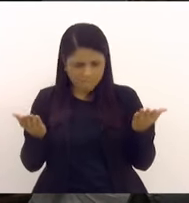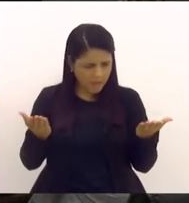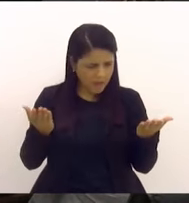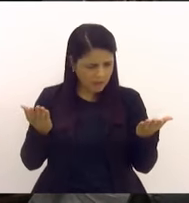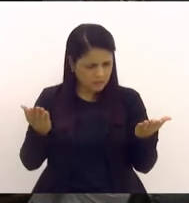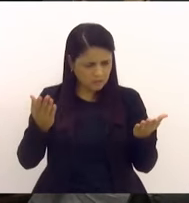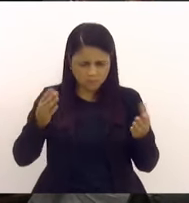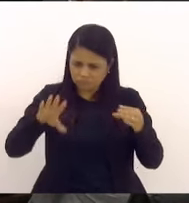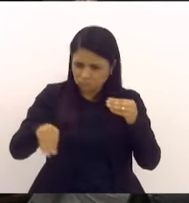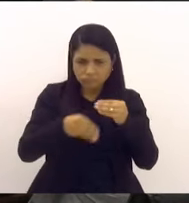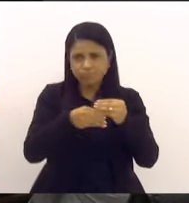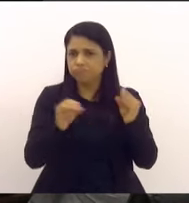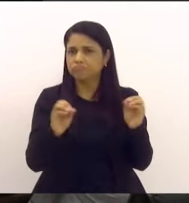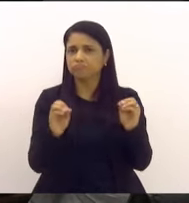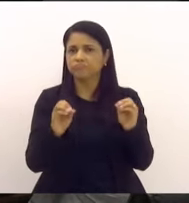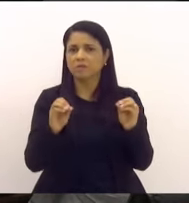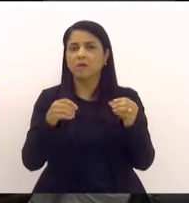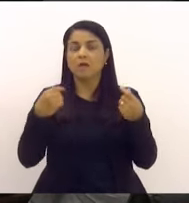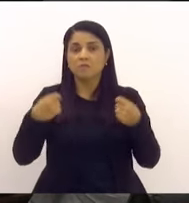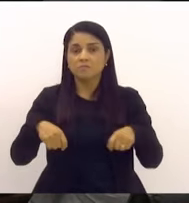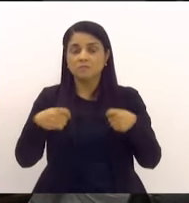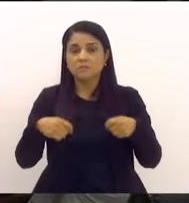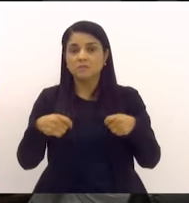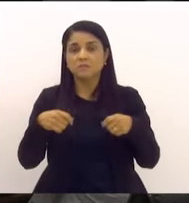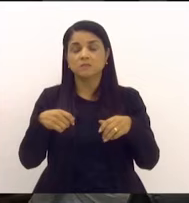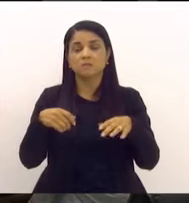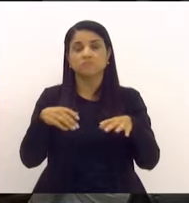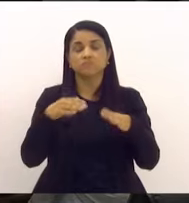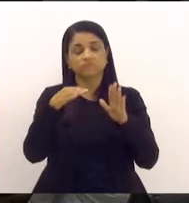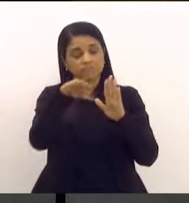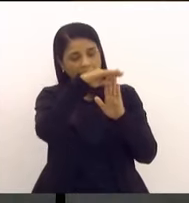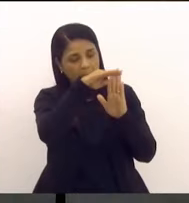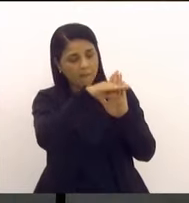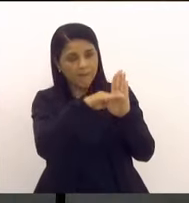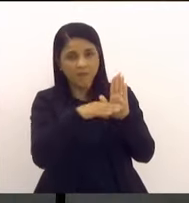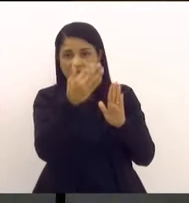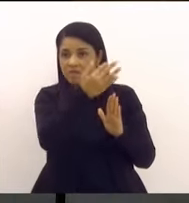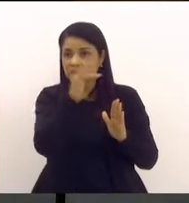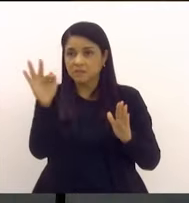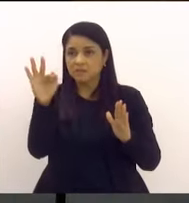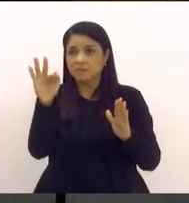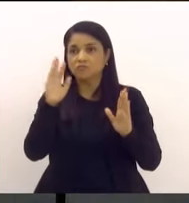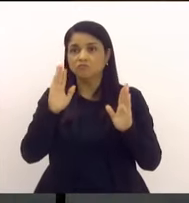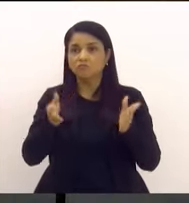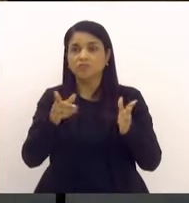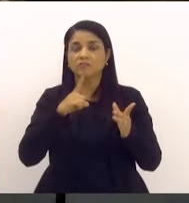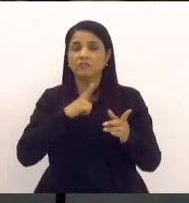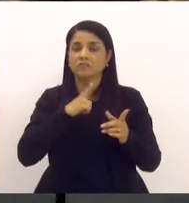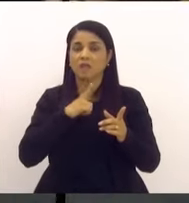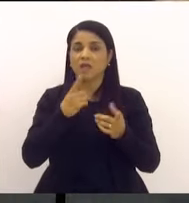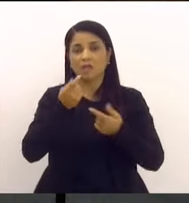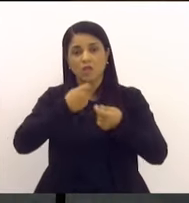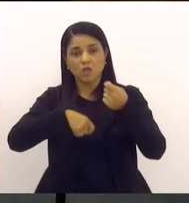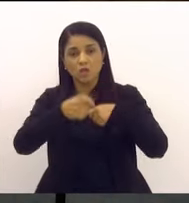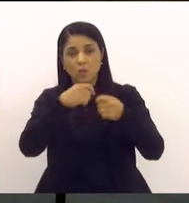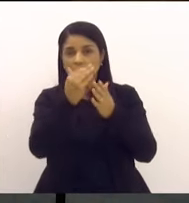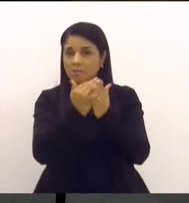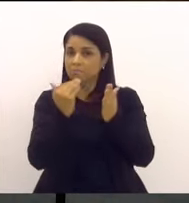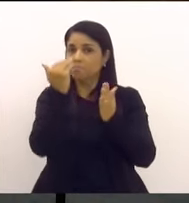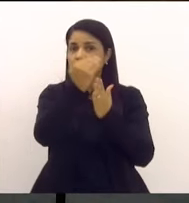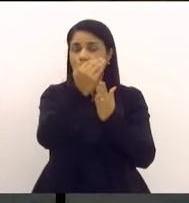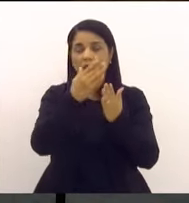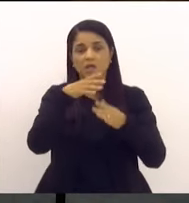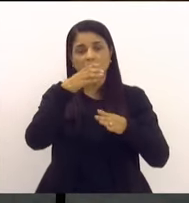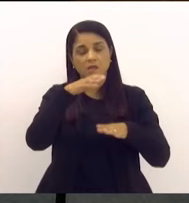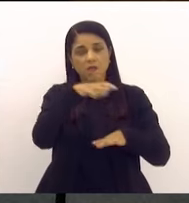uma aglutinação, exatamente, de estados da federação que já detêm uma certa vantagem econômica em relação às outras